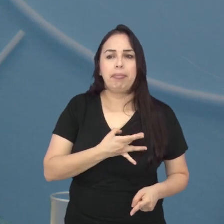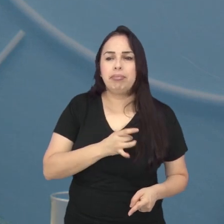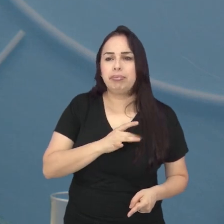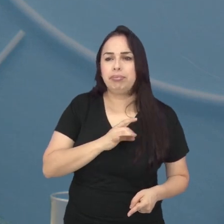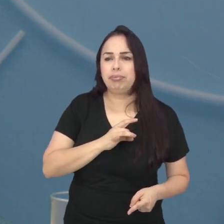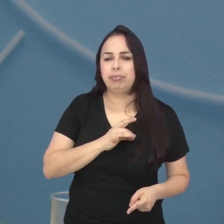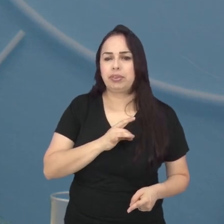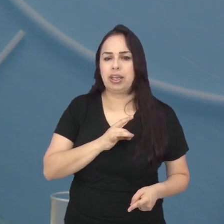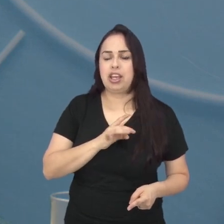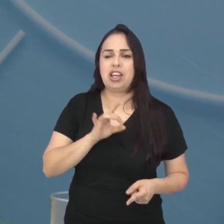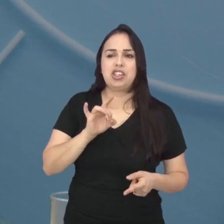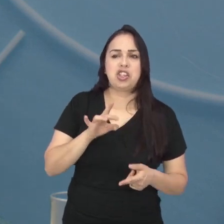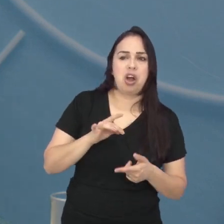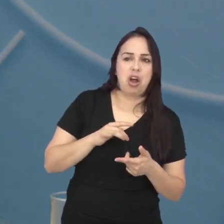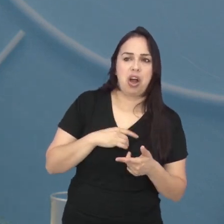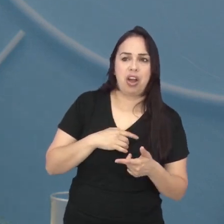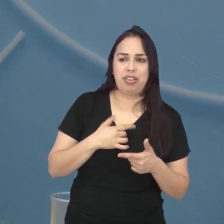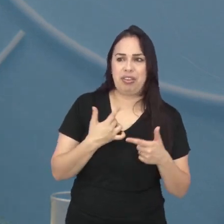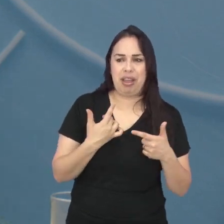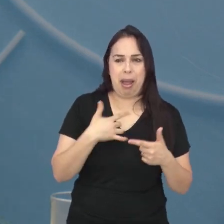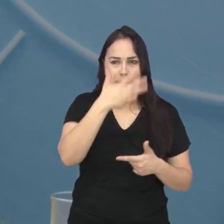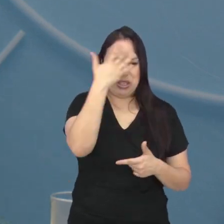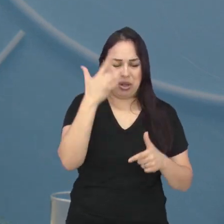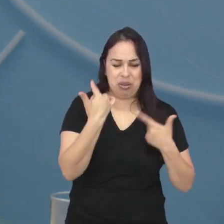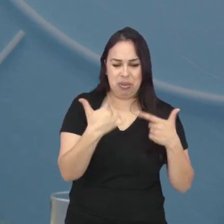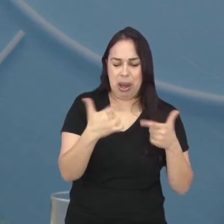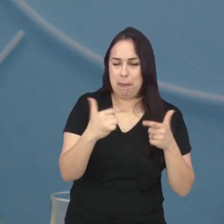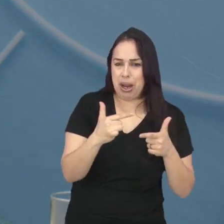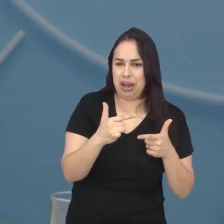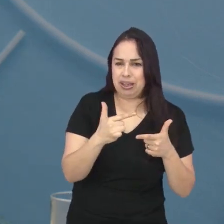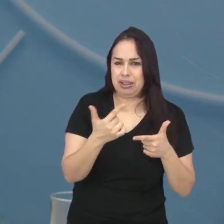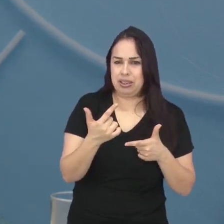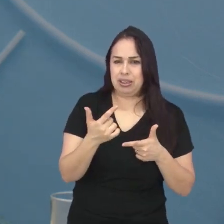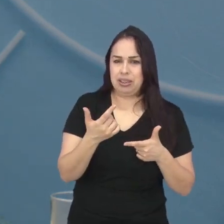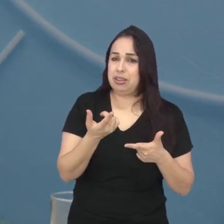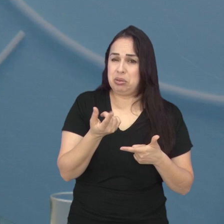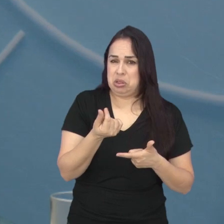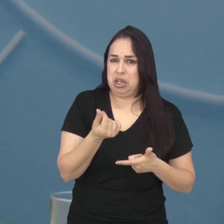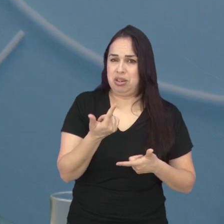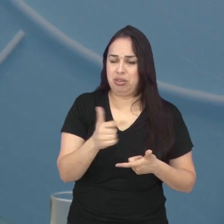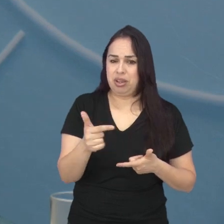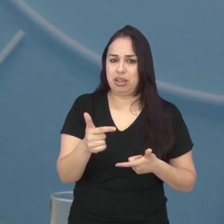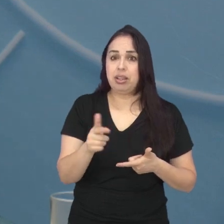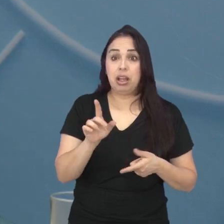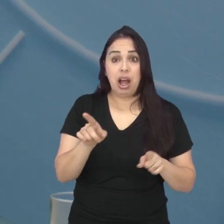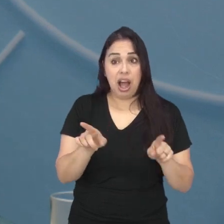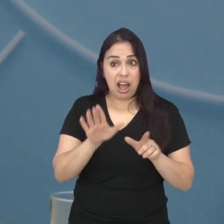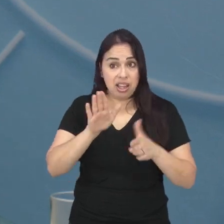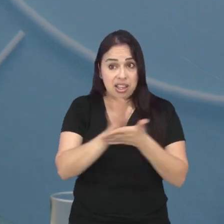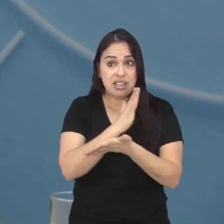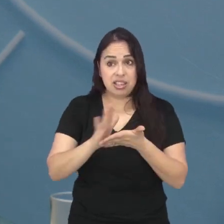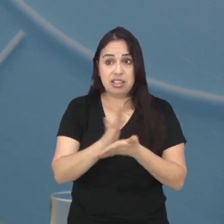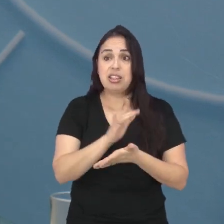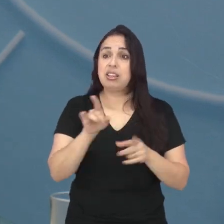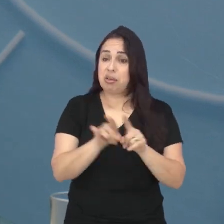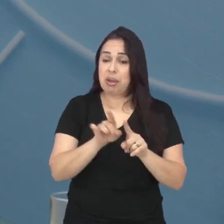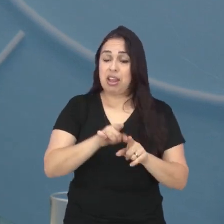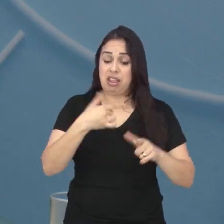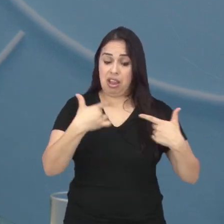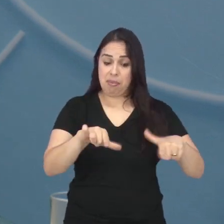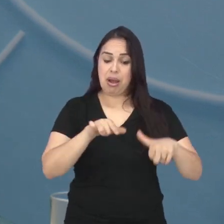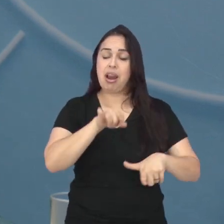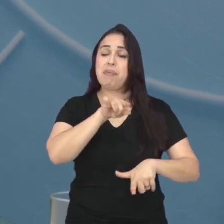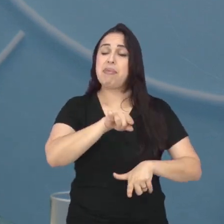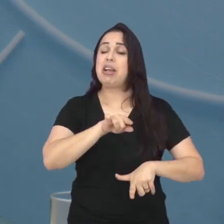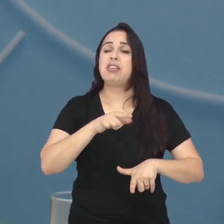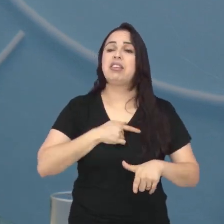não é só de quem não trabalha, de quem não tem uma condição financeira. Quem tem a condição financeira também tem medo.